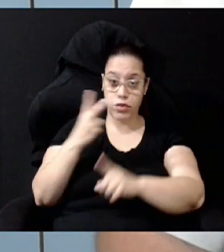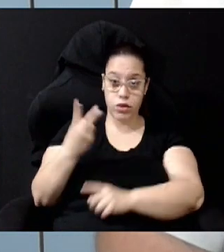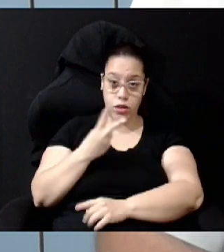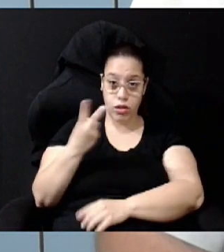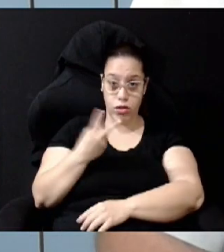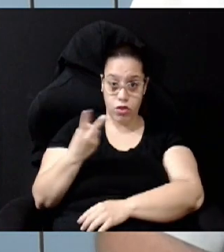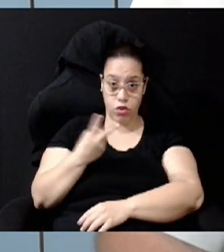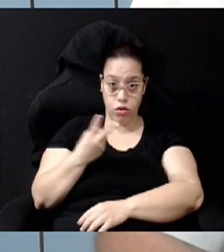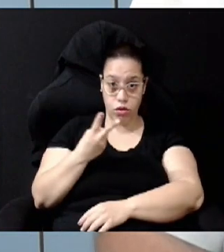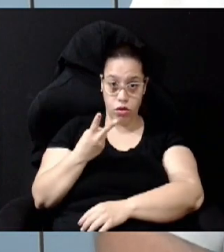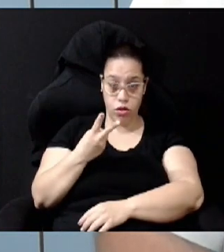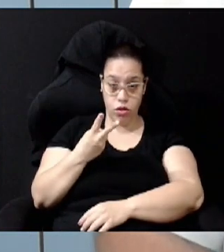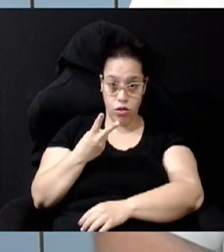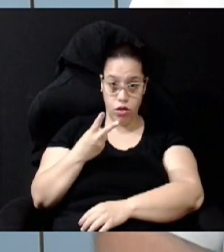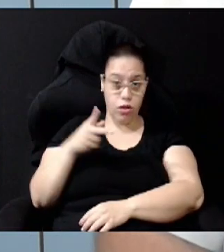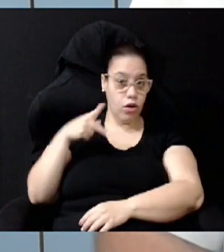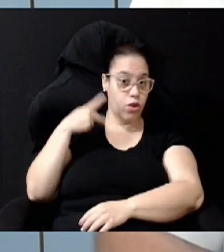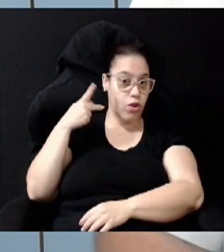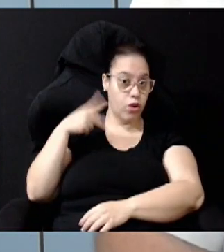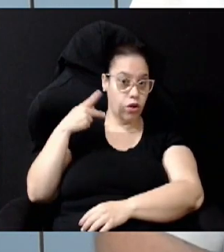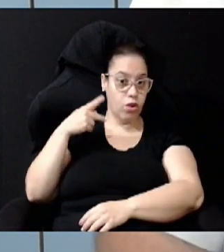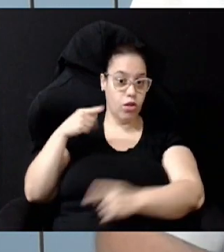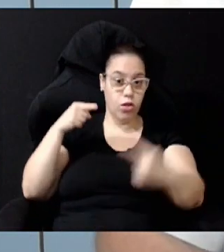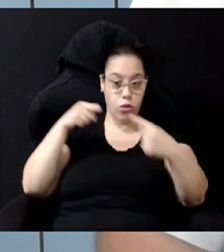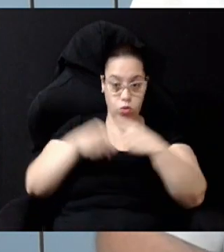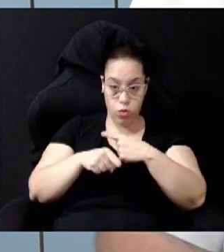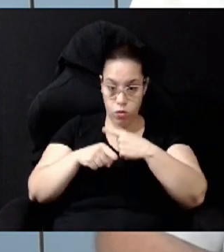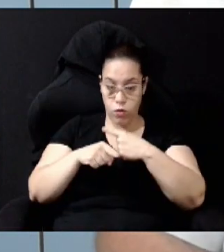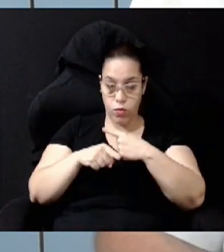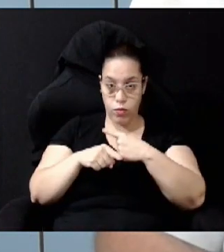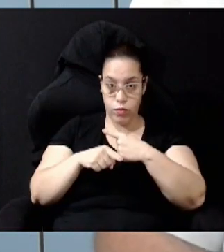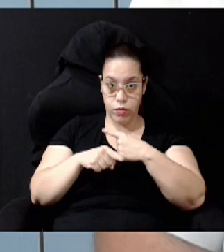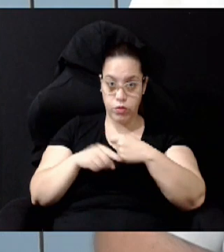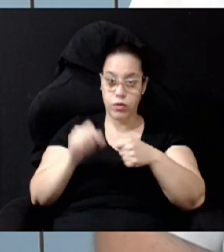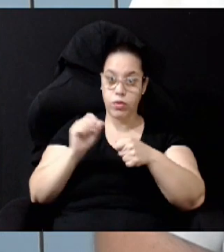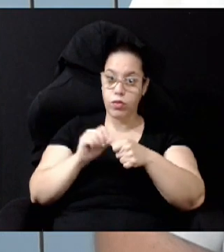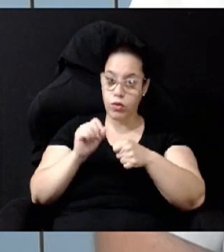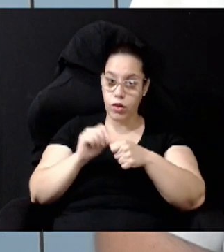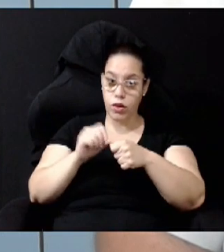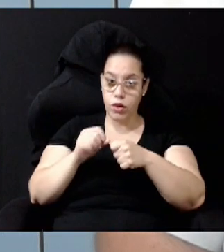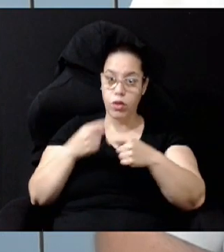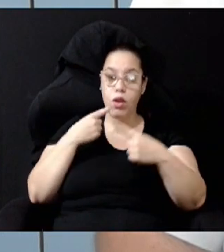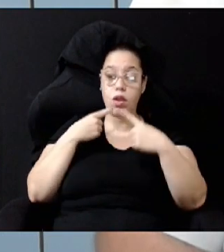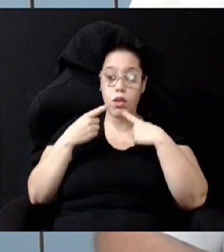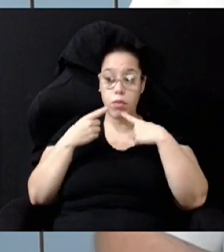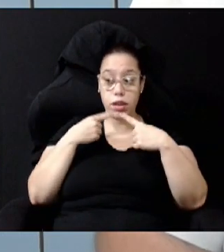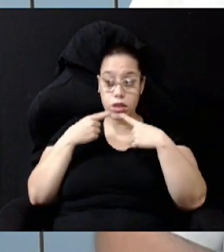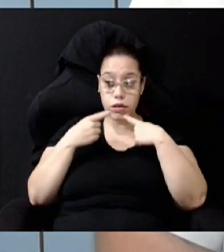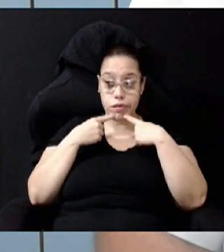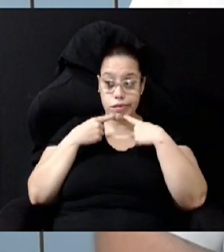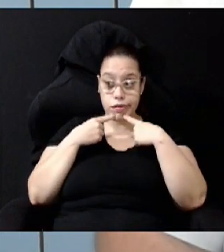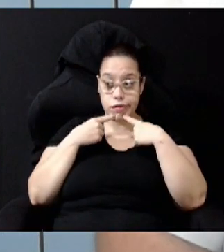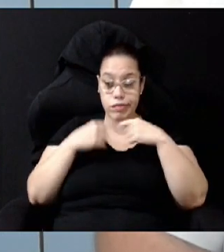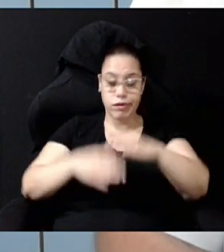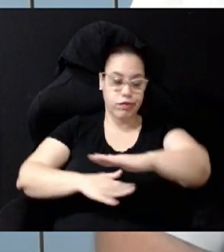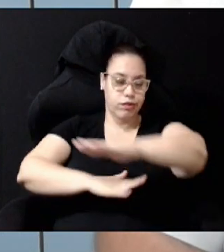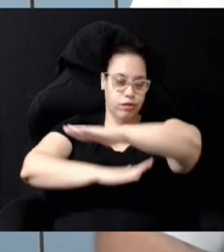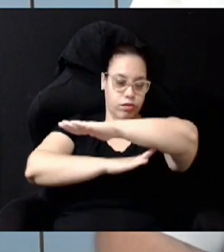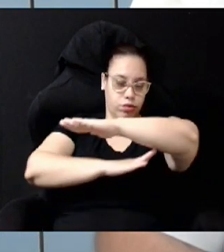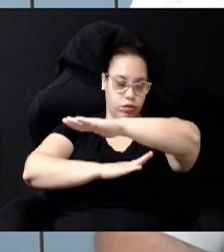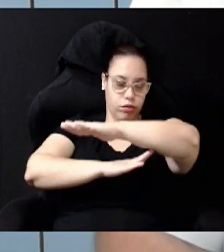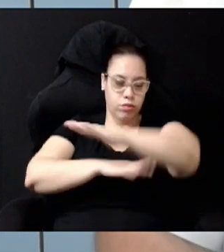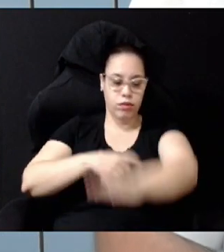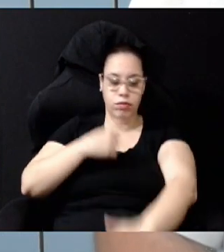governo municipal aqui, fazendo esse debate. A Câmara Municipal de Campinas, ela